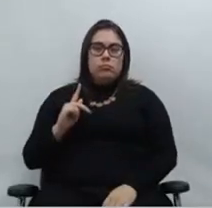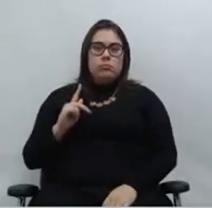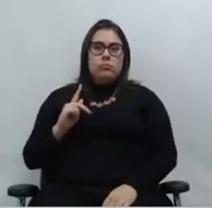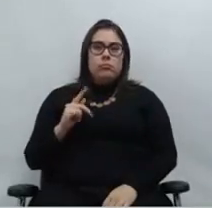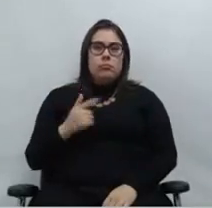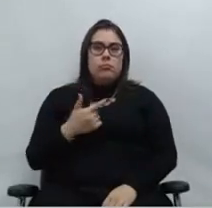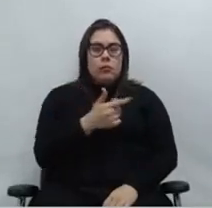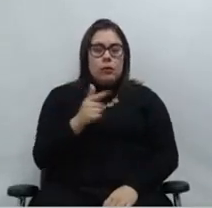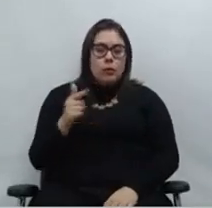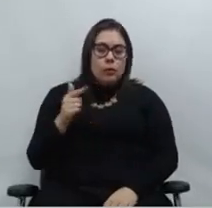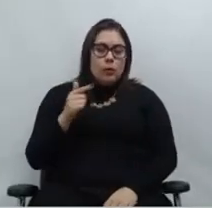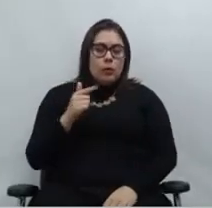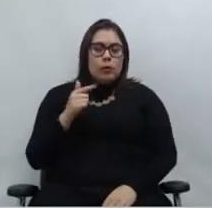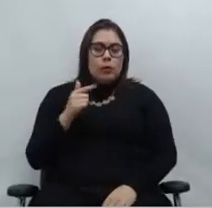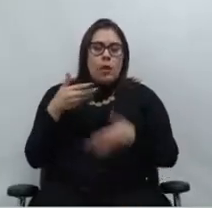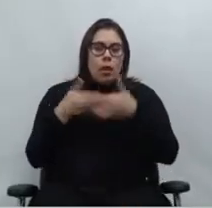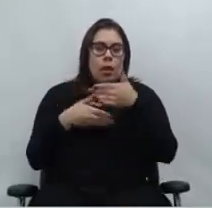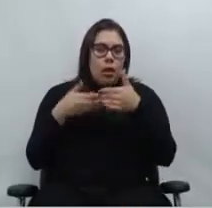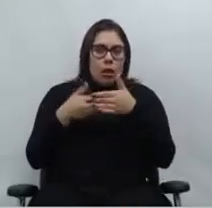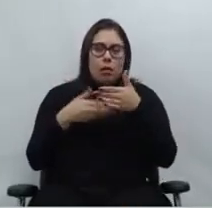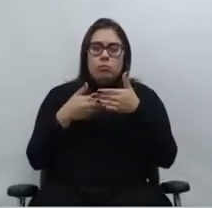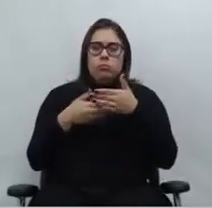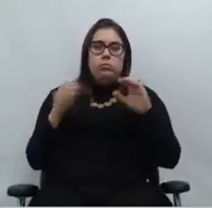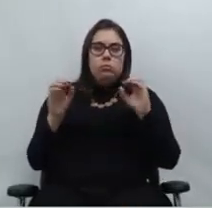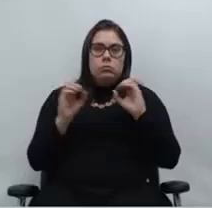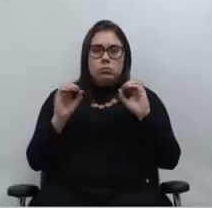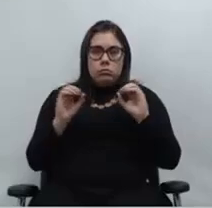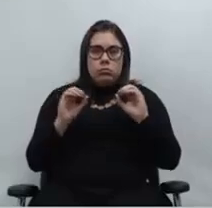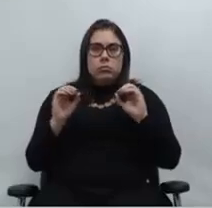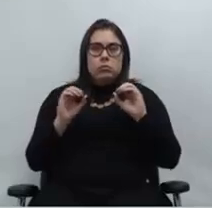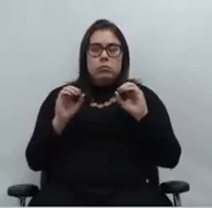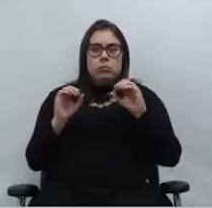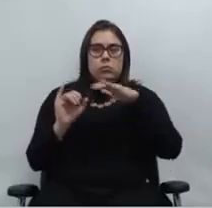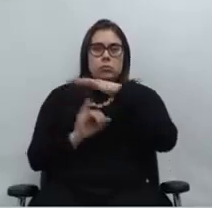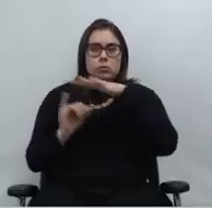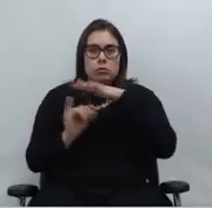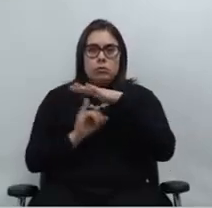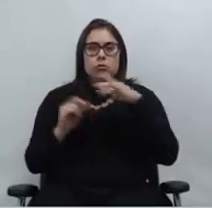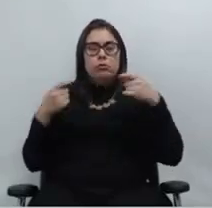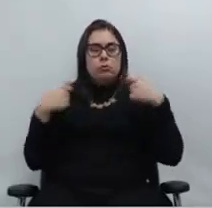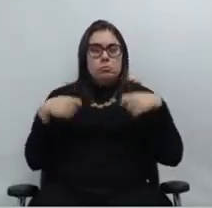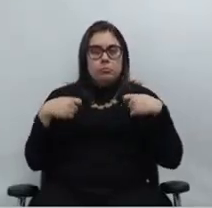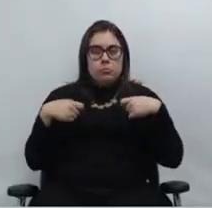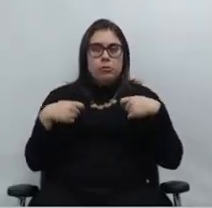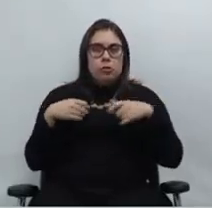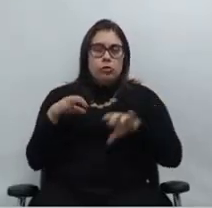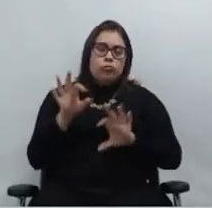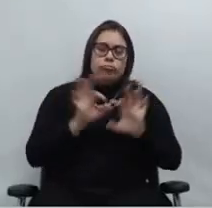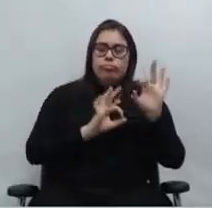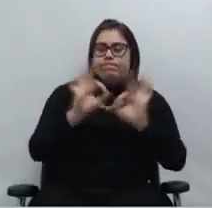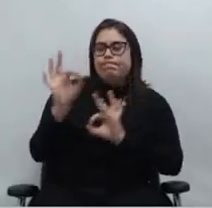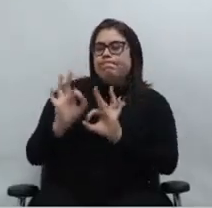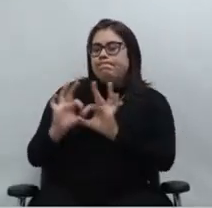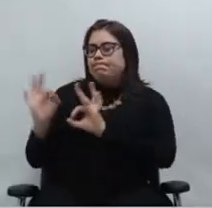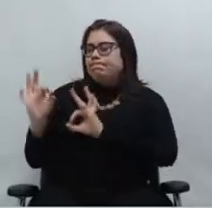de restrição, muito pelo contrário, ao atendimento da instituição. Mais do que isso, nós estamos somente organizando